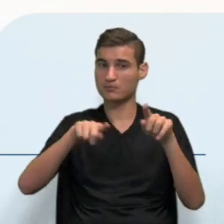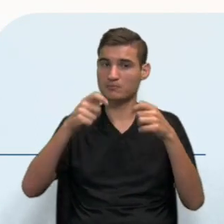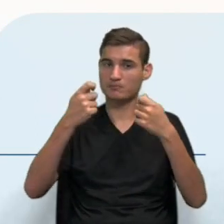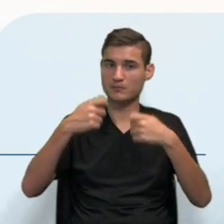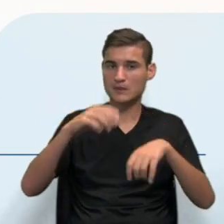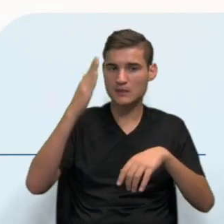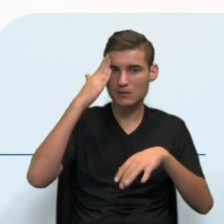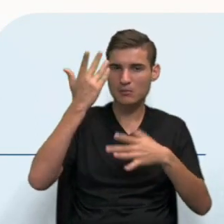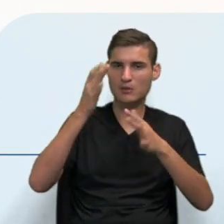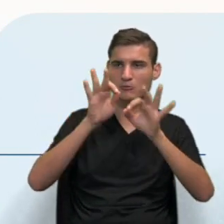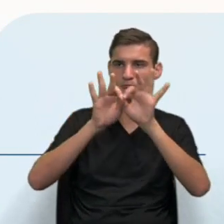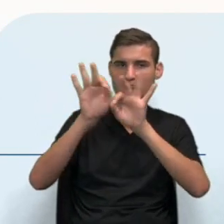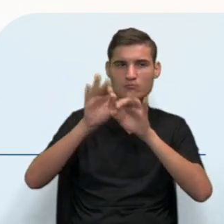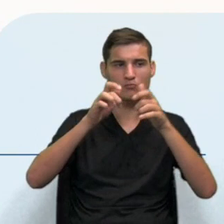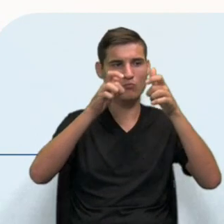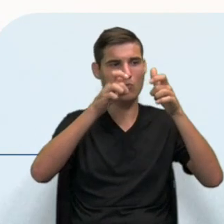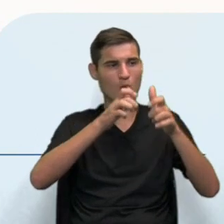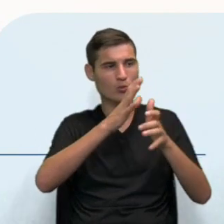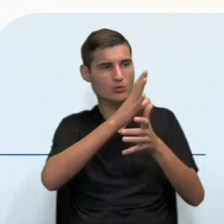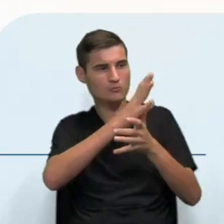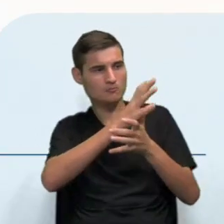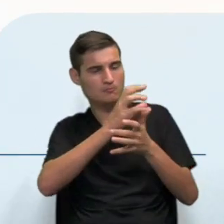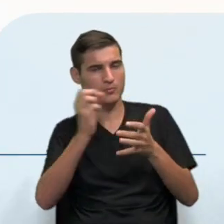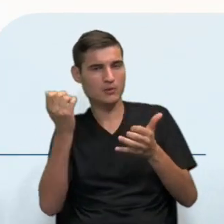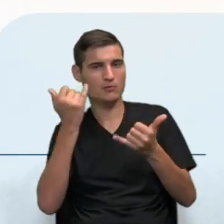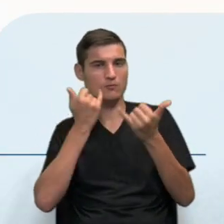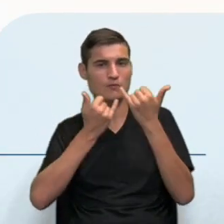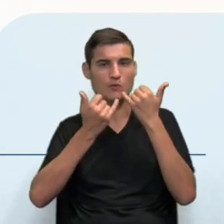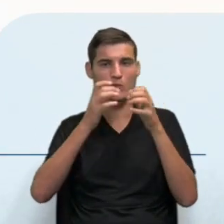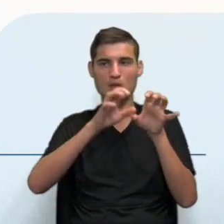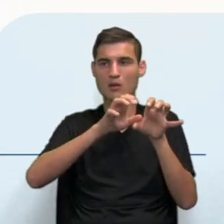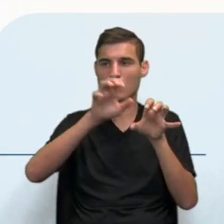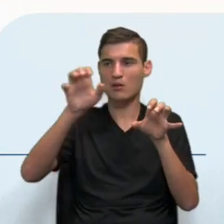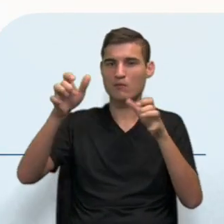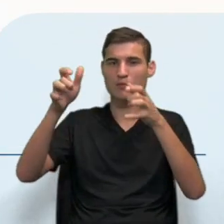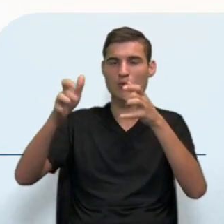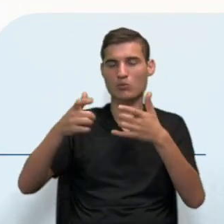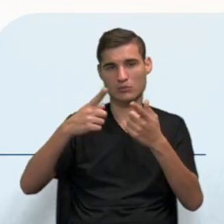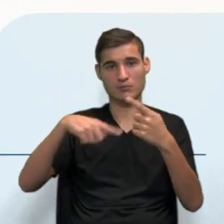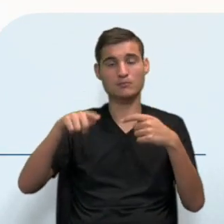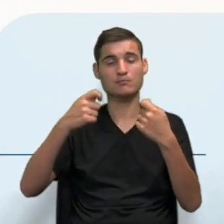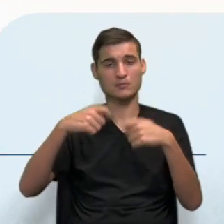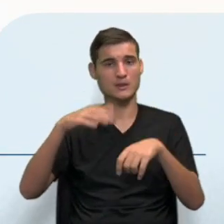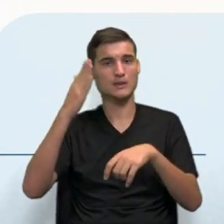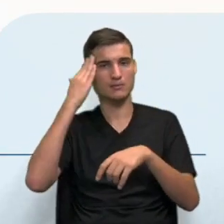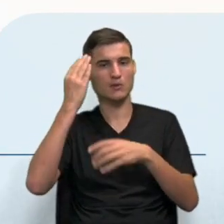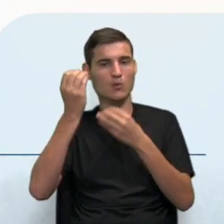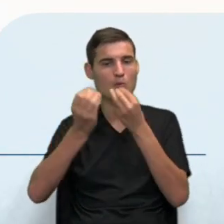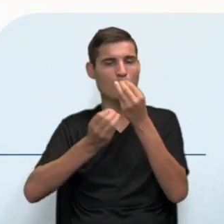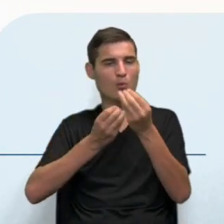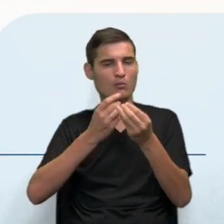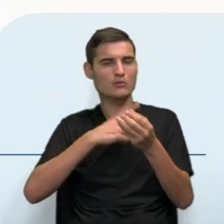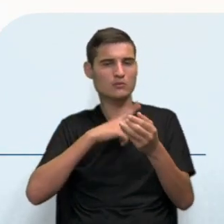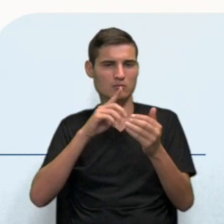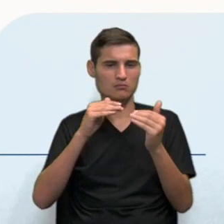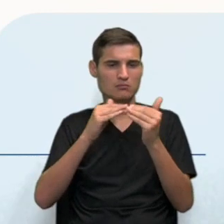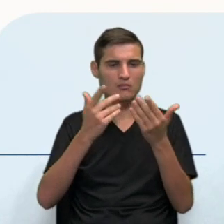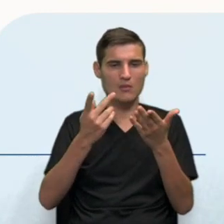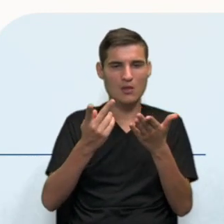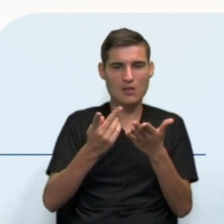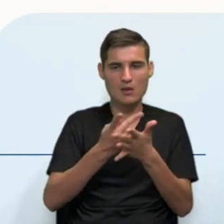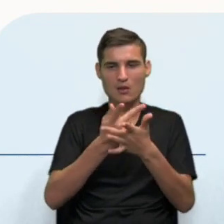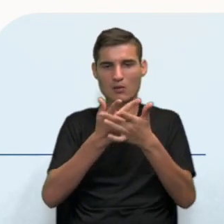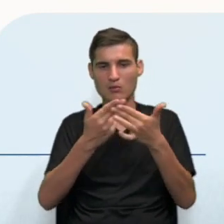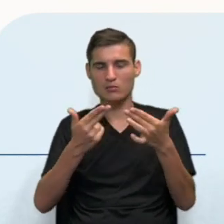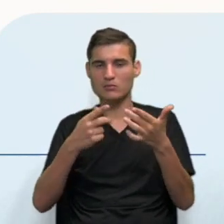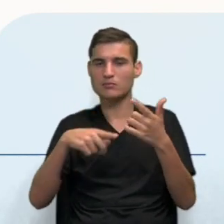para projetar o transmissor, para projetar o receptor. Porque você precisa, como eu falei, lidar com essas imperfeições do canal.